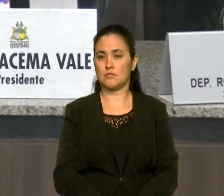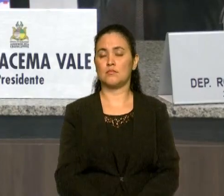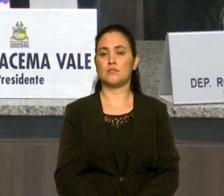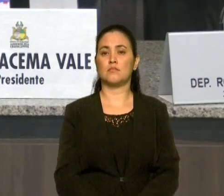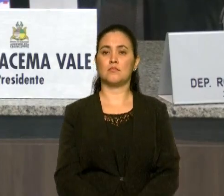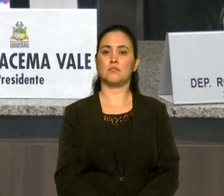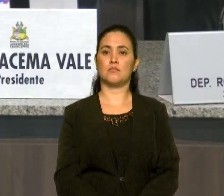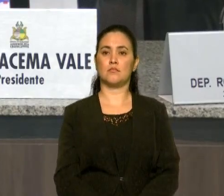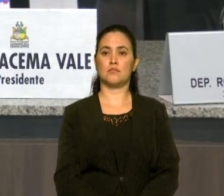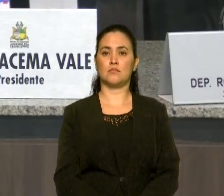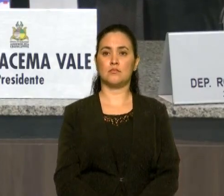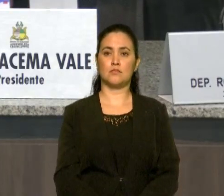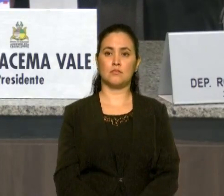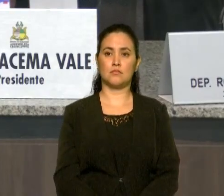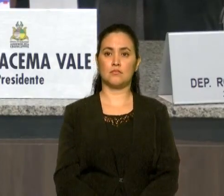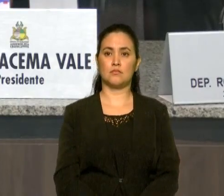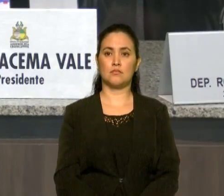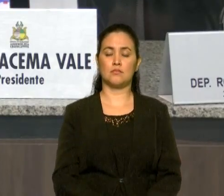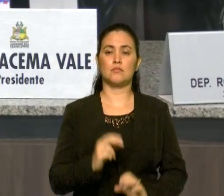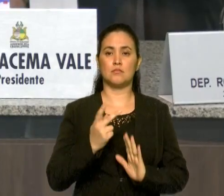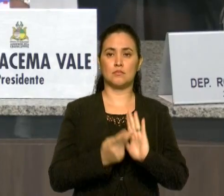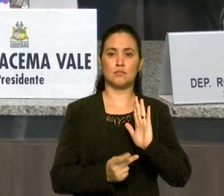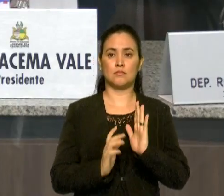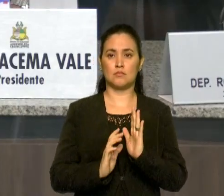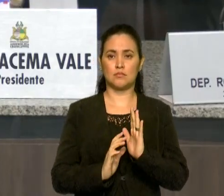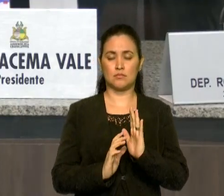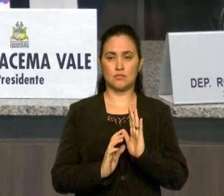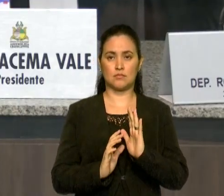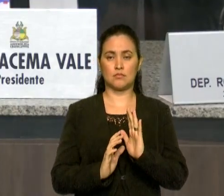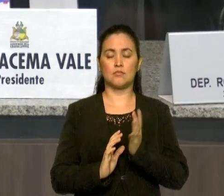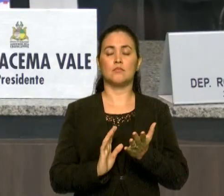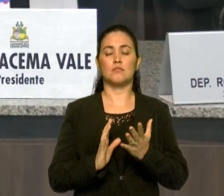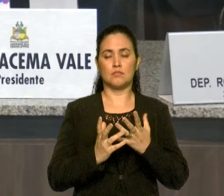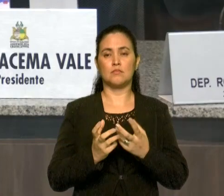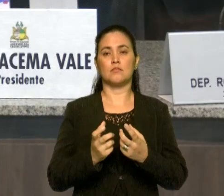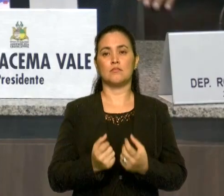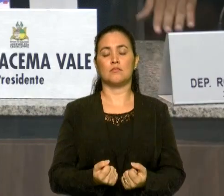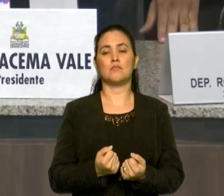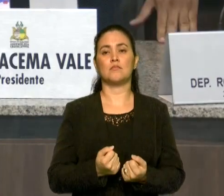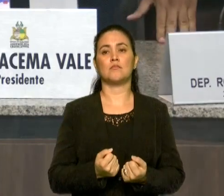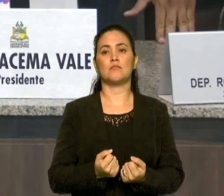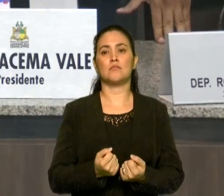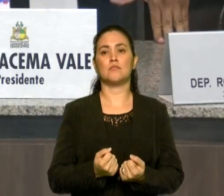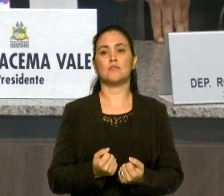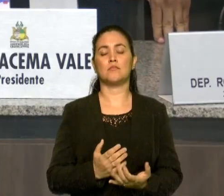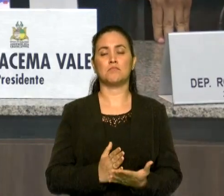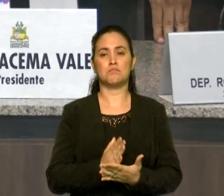estão. Projeto aprovado, encaminhado à promulgação.